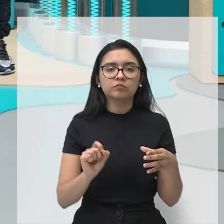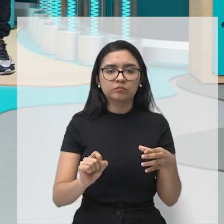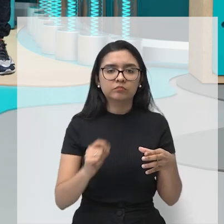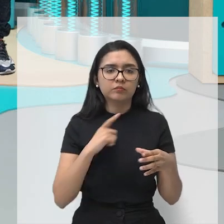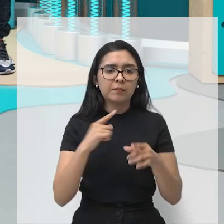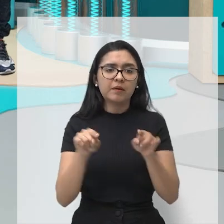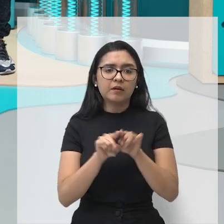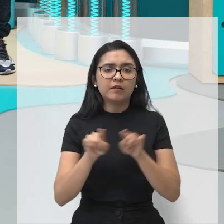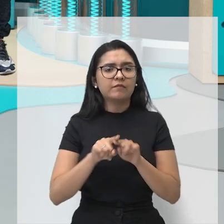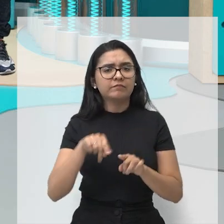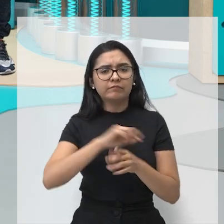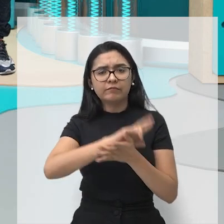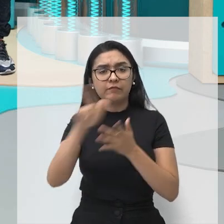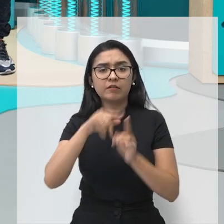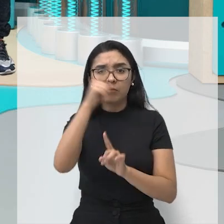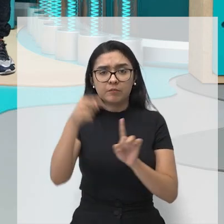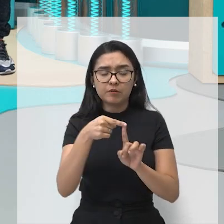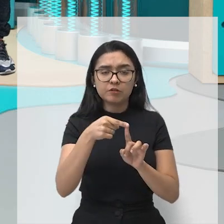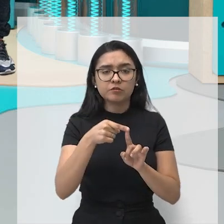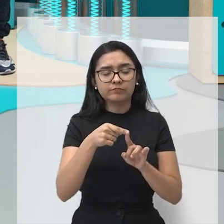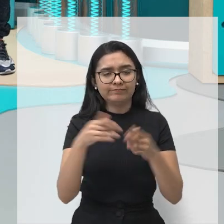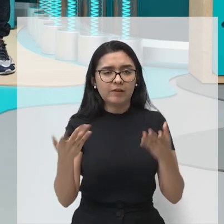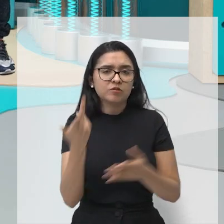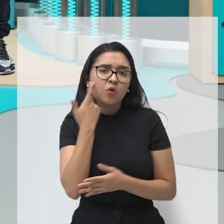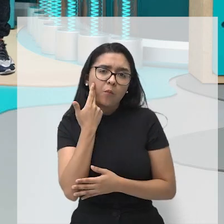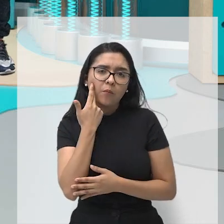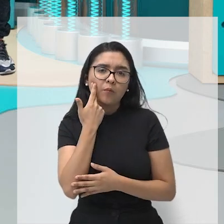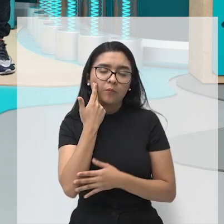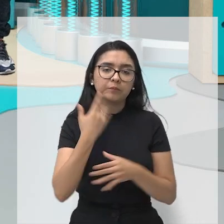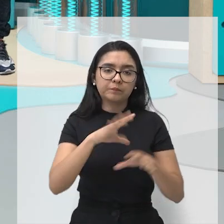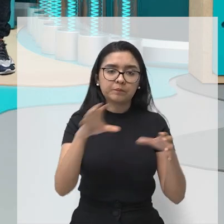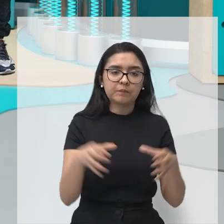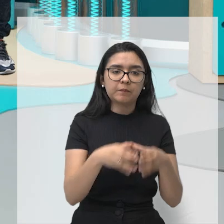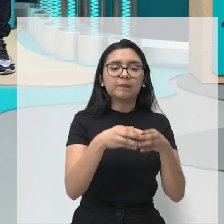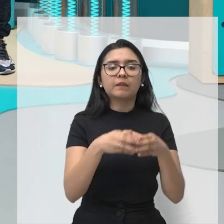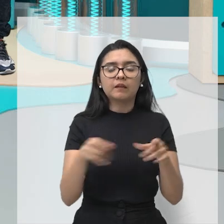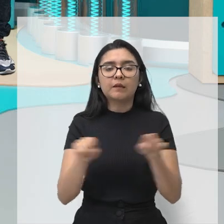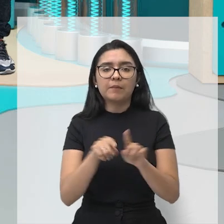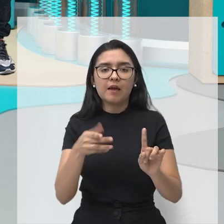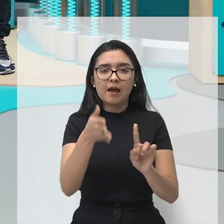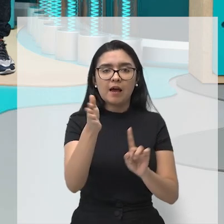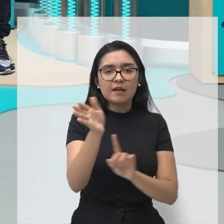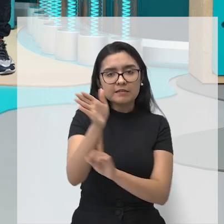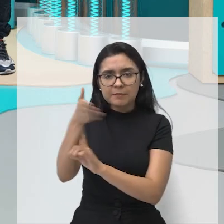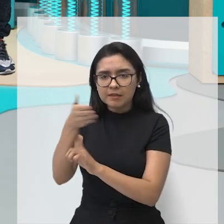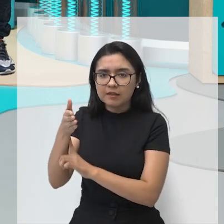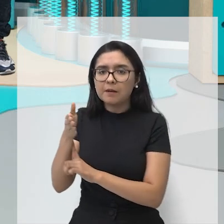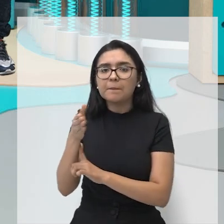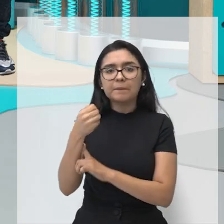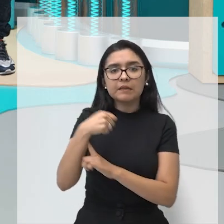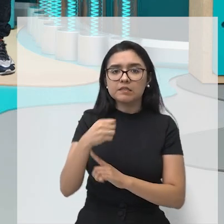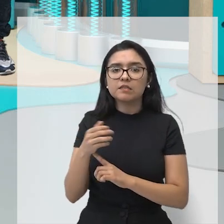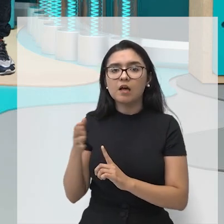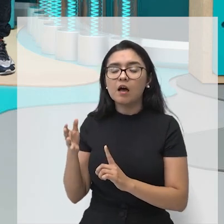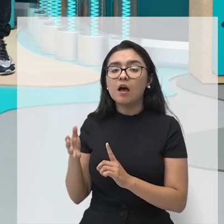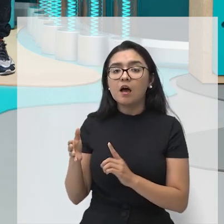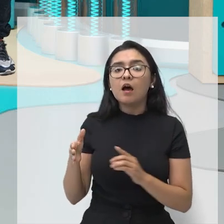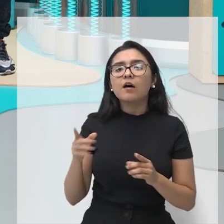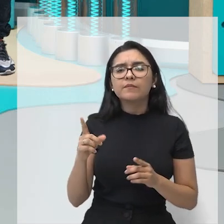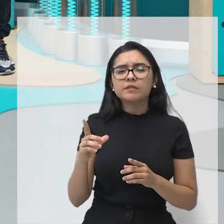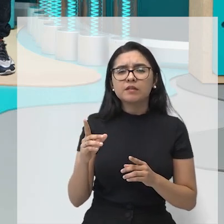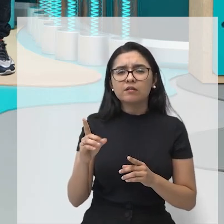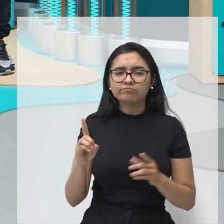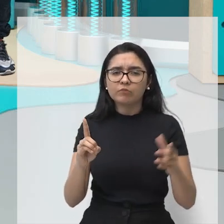inúmeros objetivos, sendo os mais comuns a caça às bandeiras, tá bom? Onde eles vão ter que roubar ali a bandeira